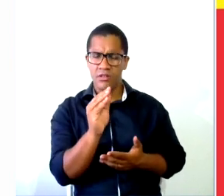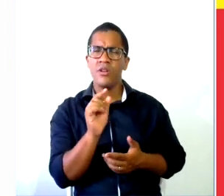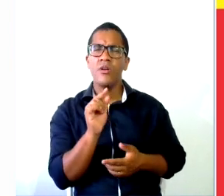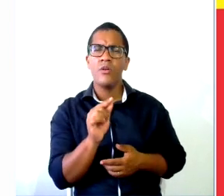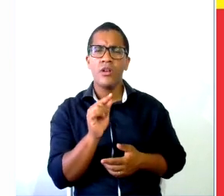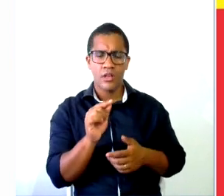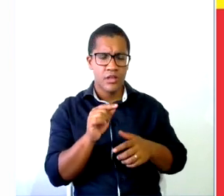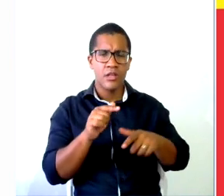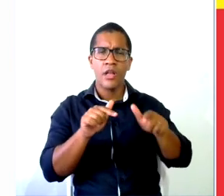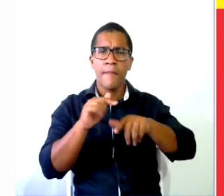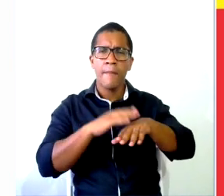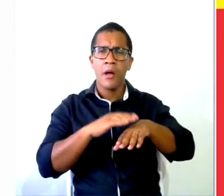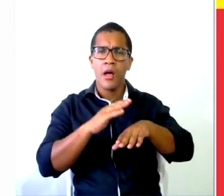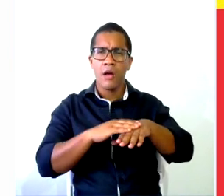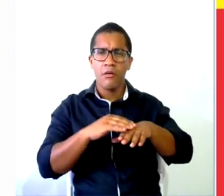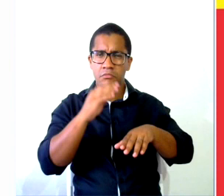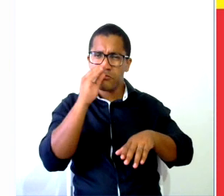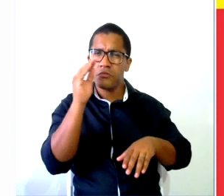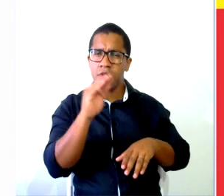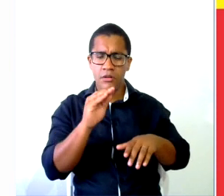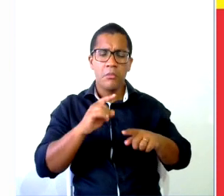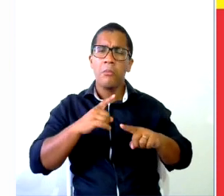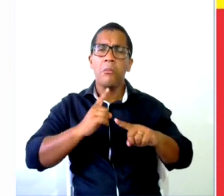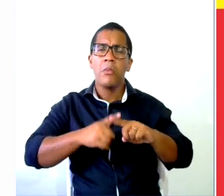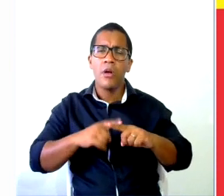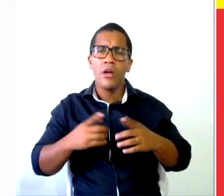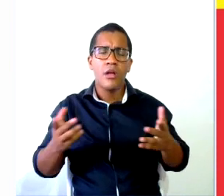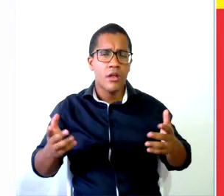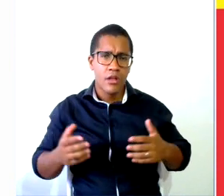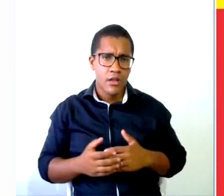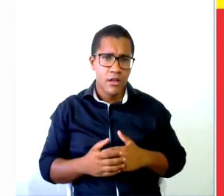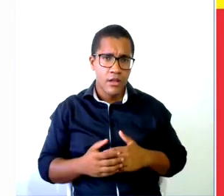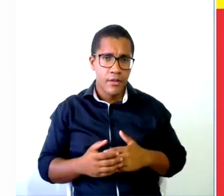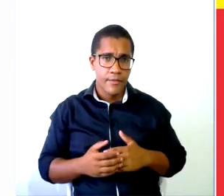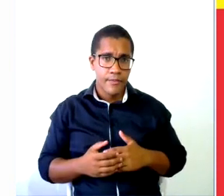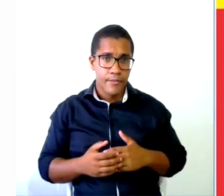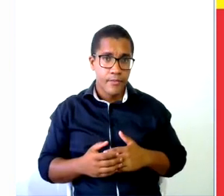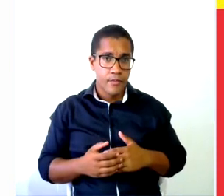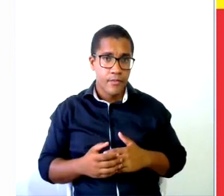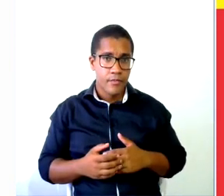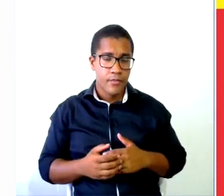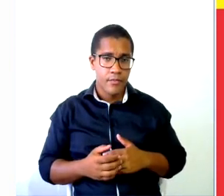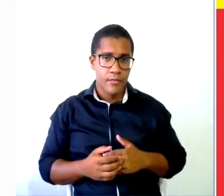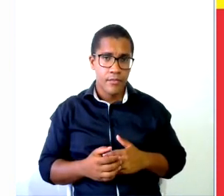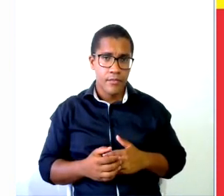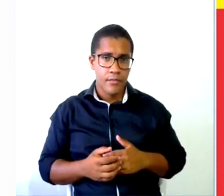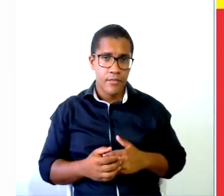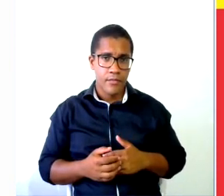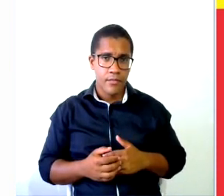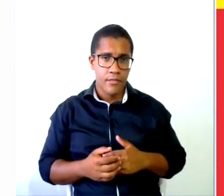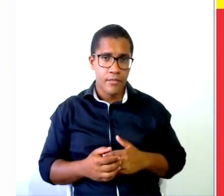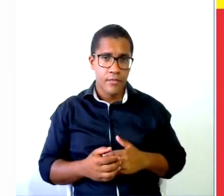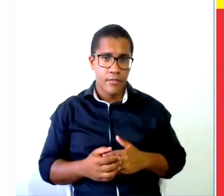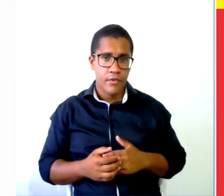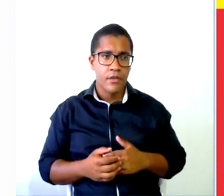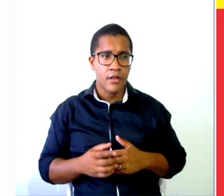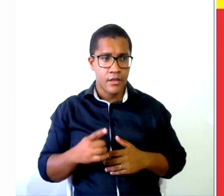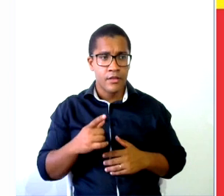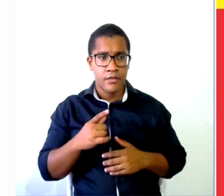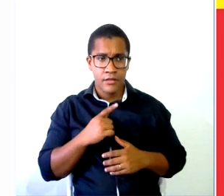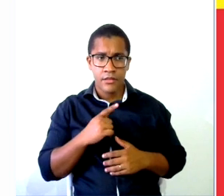Trabalho manual era desprezado. Por que era desprezado? Lá em Atenas. Apesar